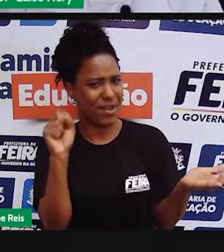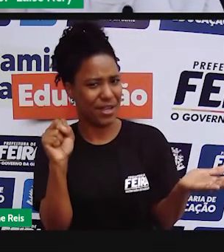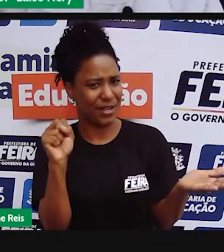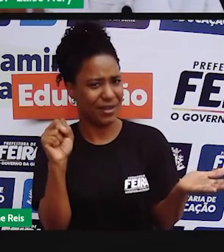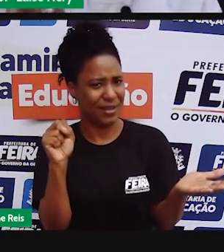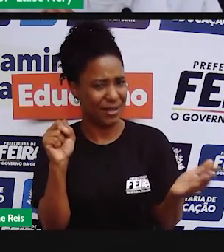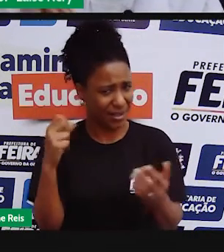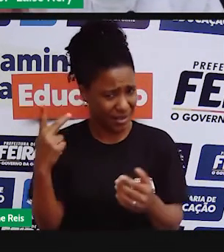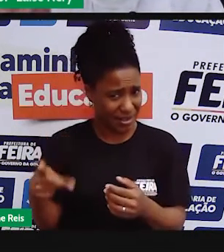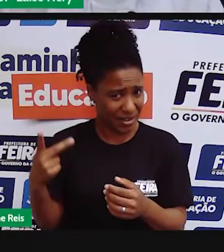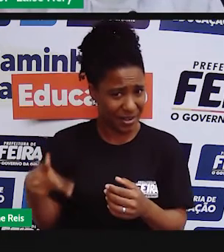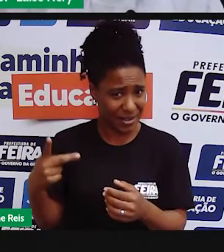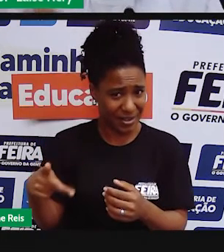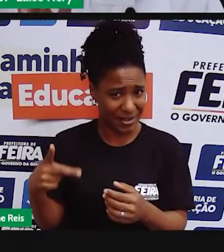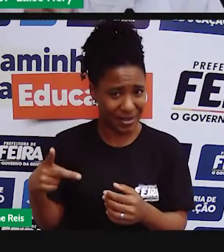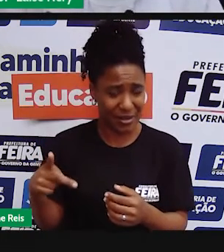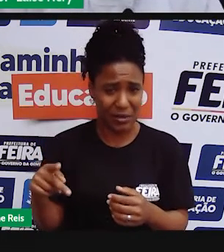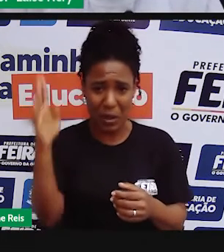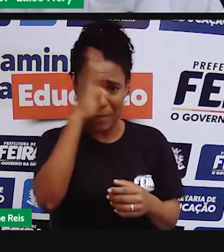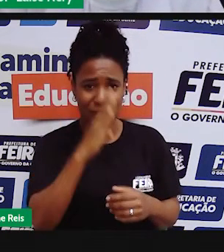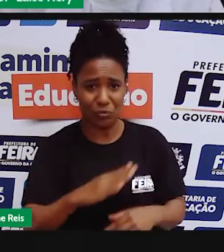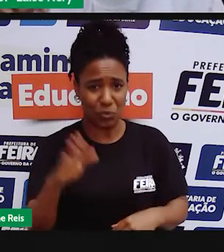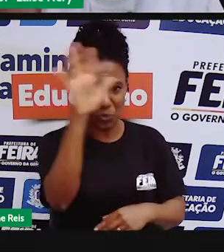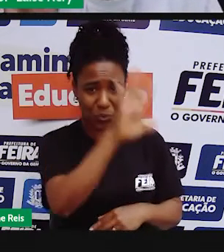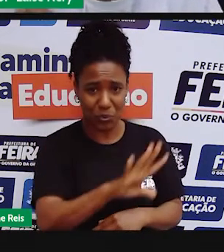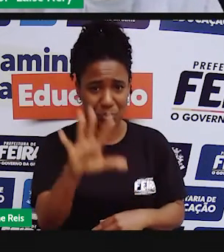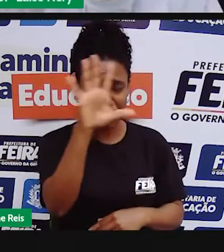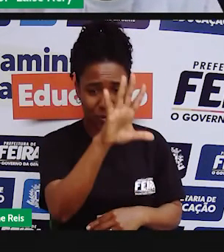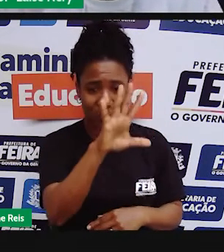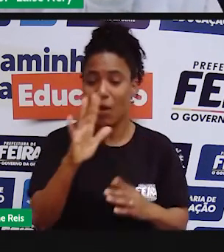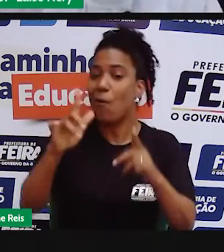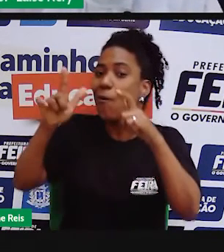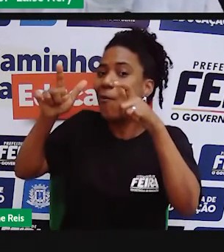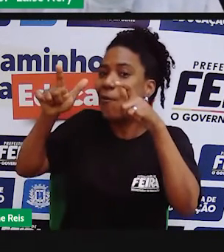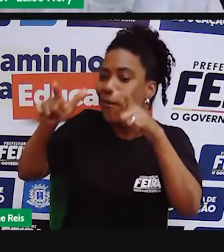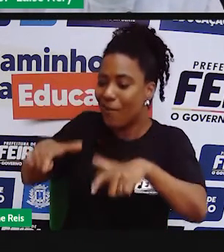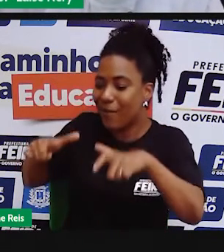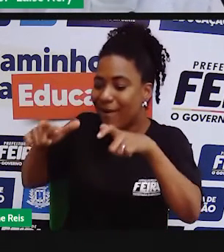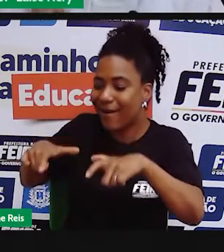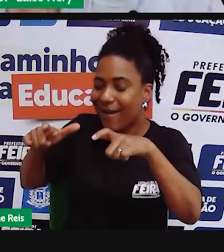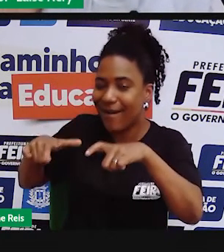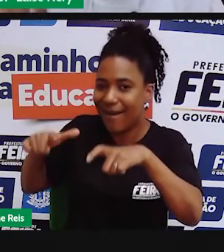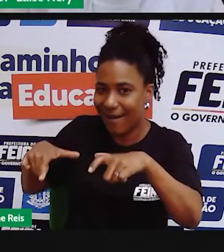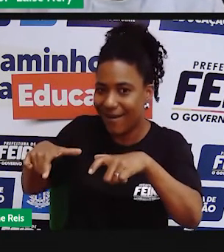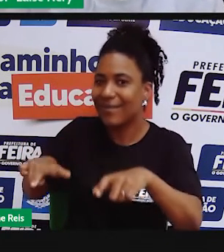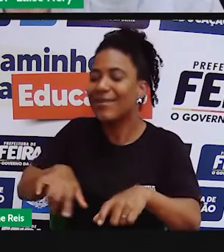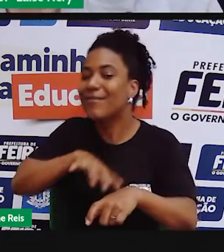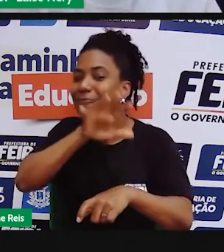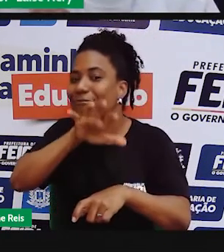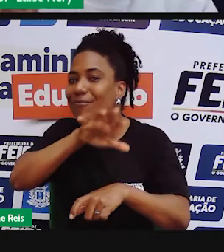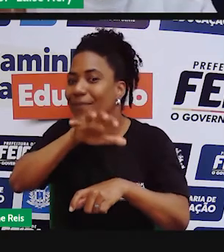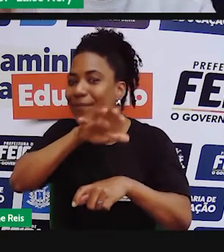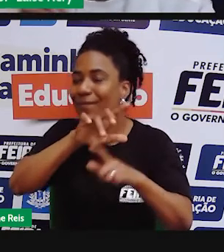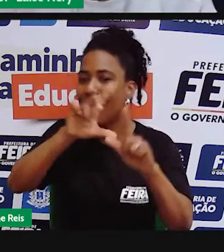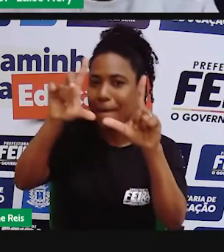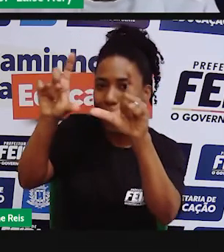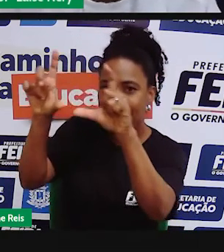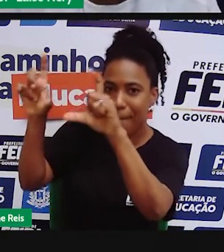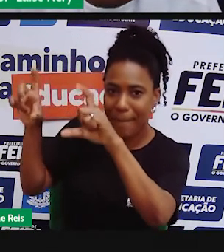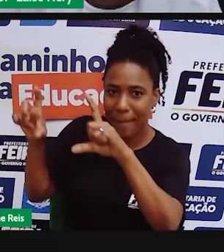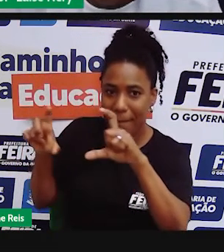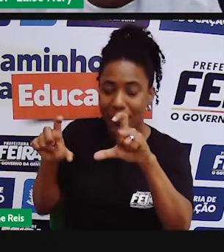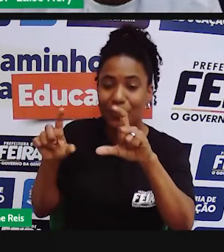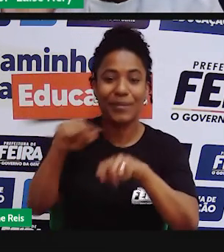do Brasil? Não, a flora é de uma região. A região aí, no caso, é o seu bairro. Fotografe a fauna e a flora do